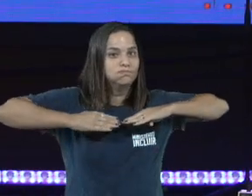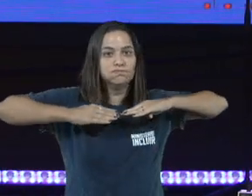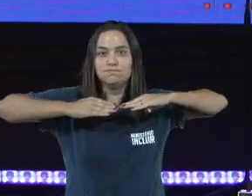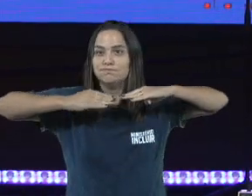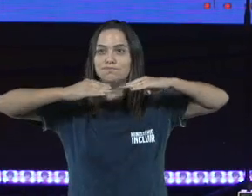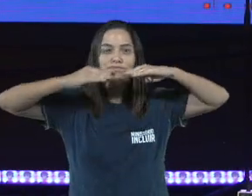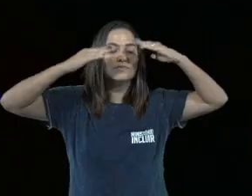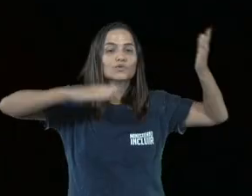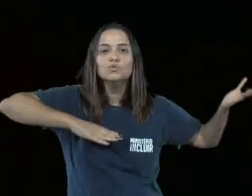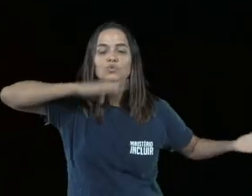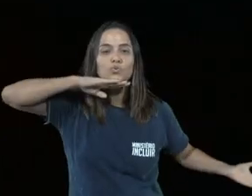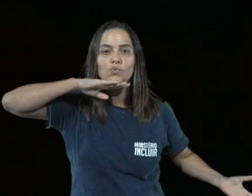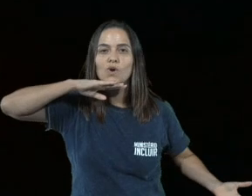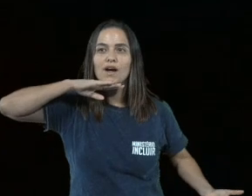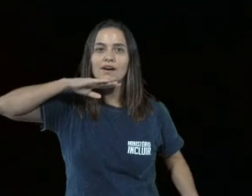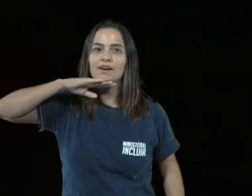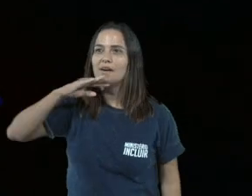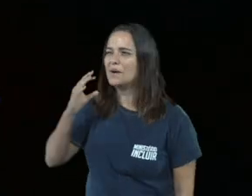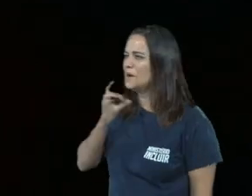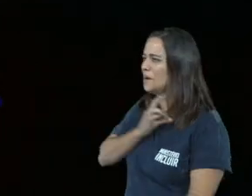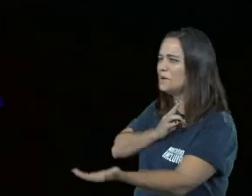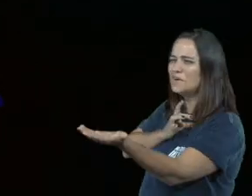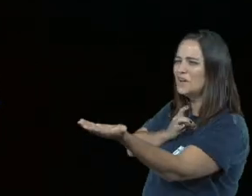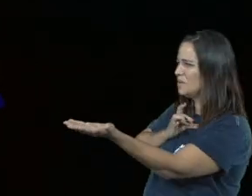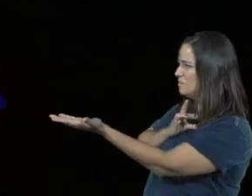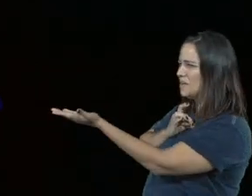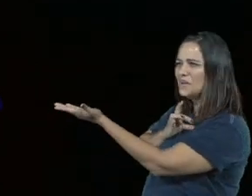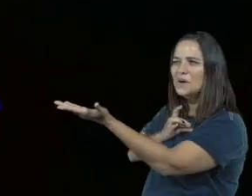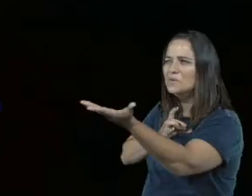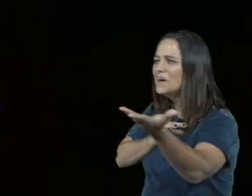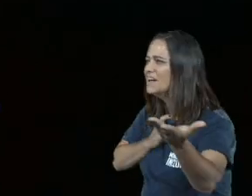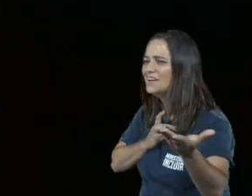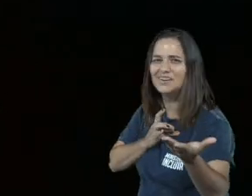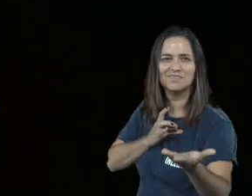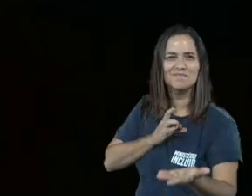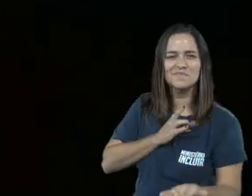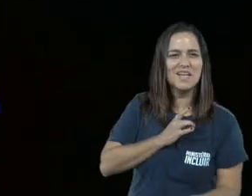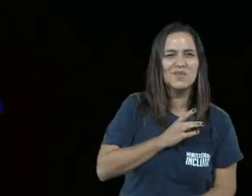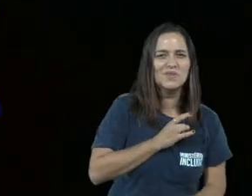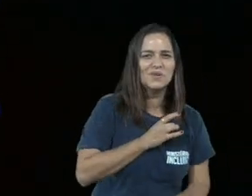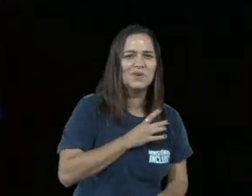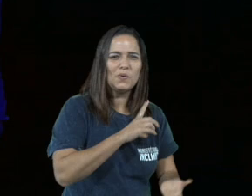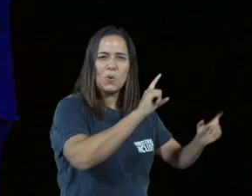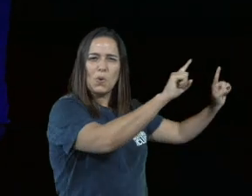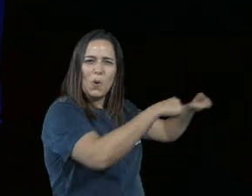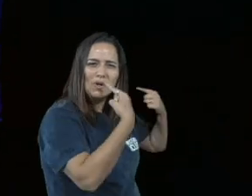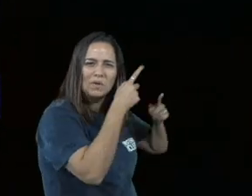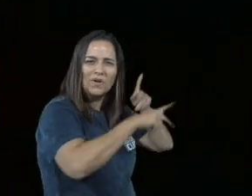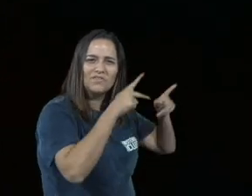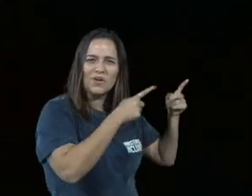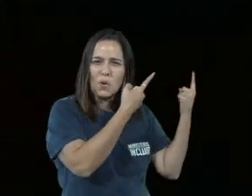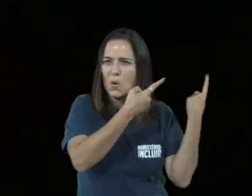povo dele está com tanto medo de uma ofensa que não era só o povo era uma ofensa ao Deus do povo